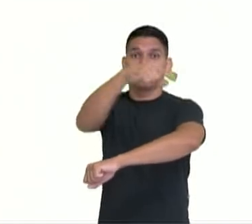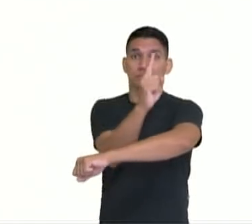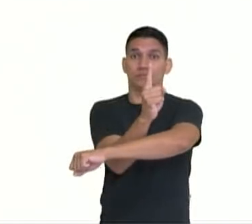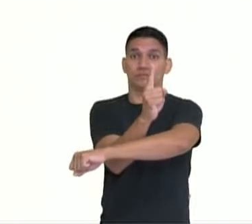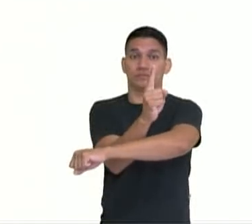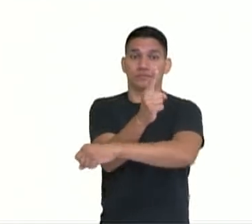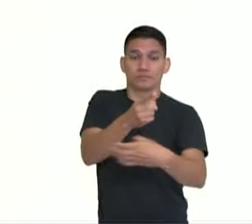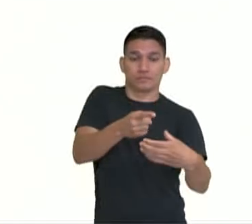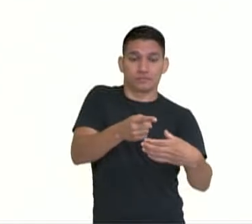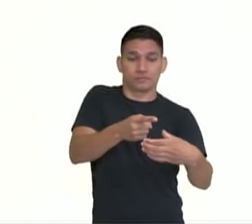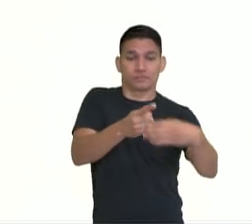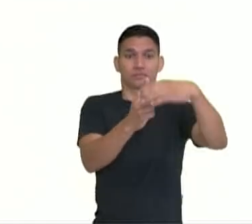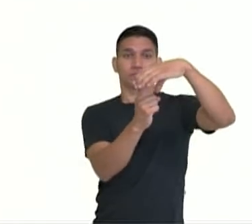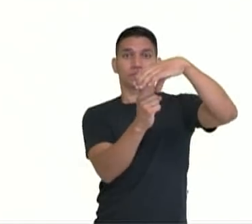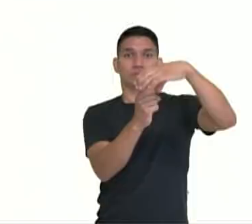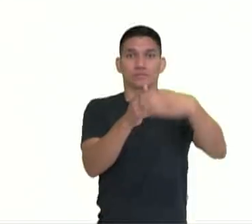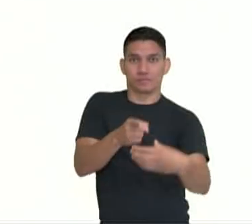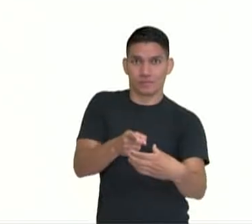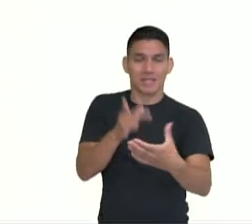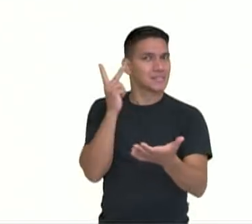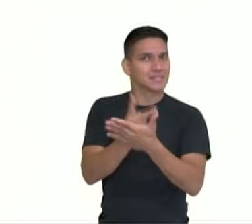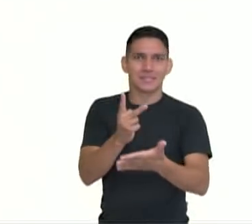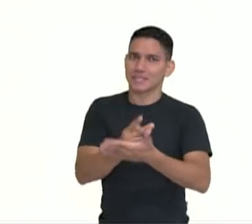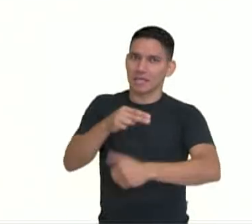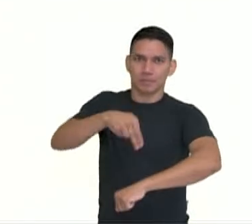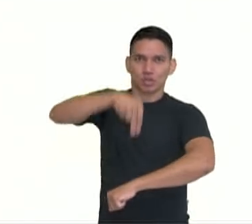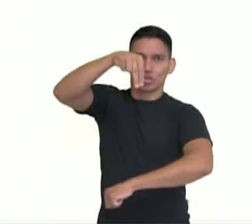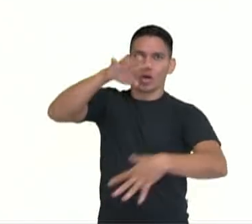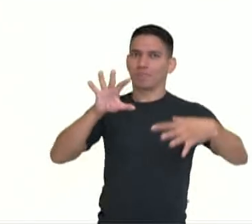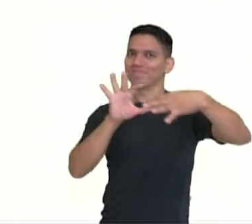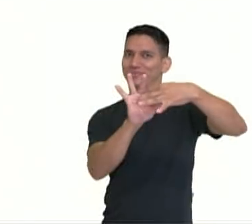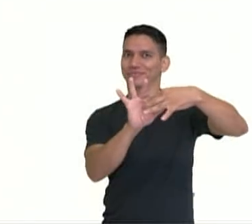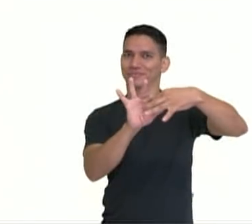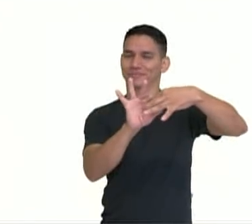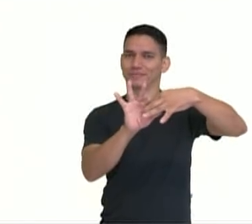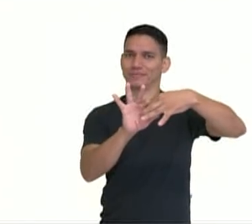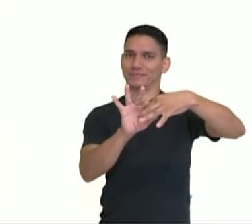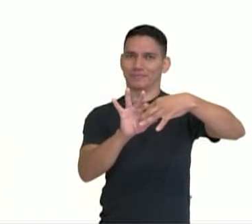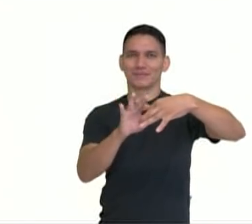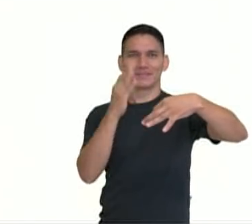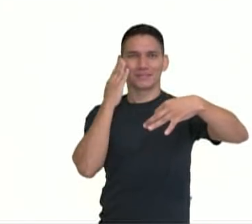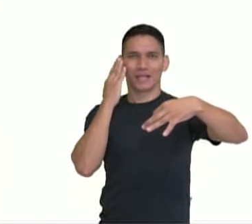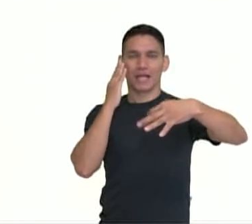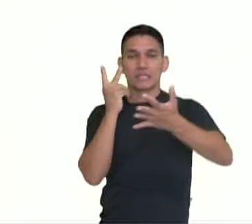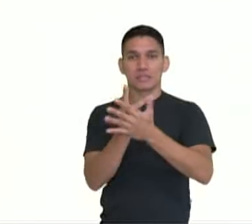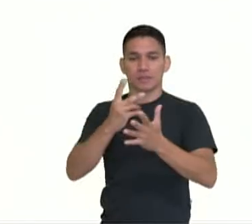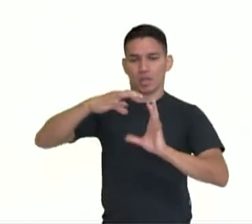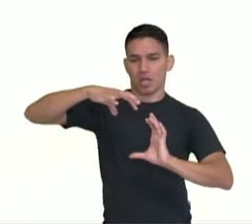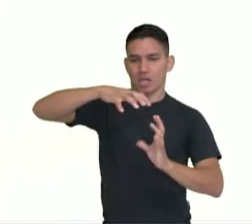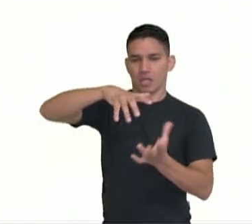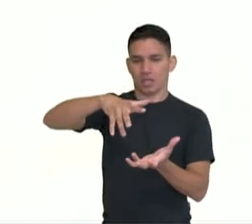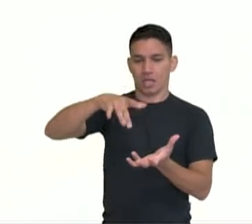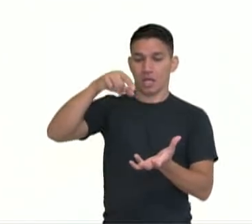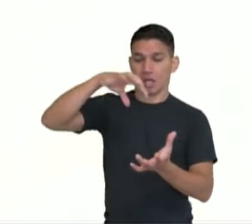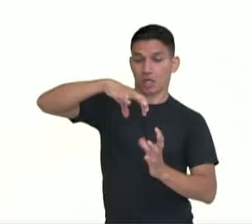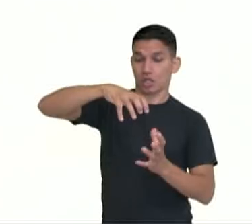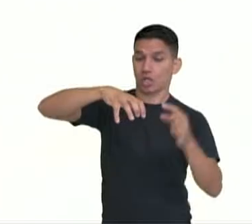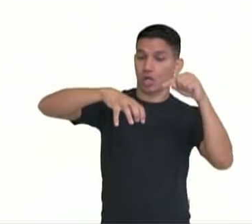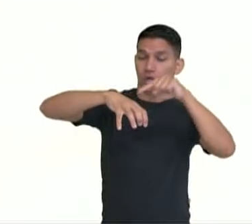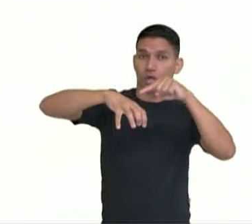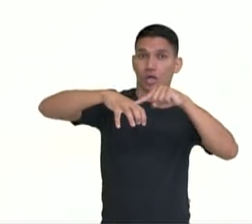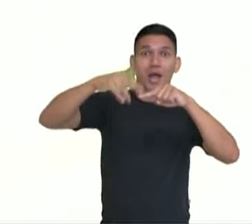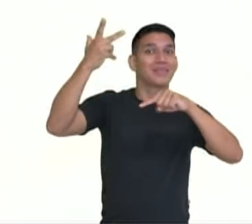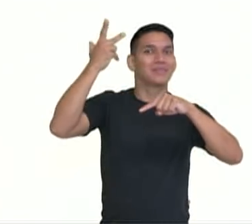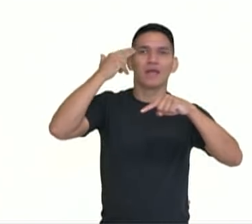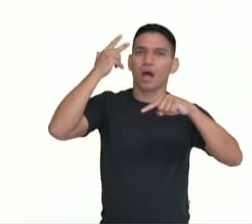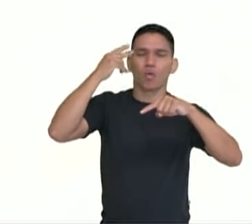geográfico, tá? O norte magnético da Terra, ele tem uma atração natural,